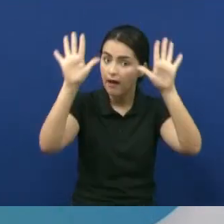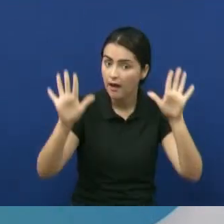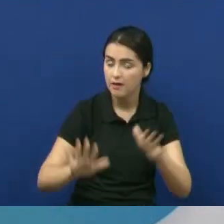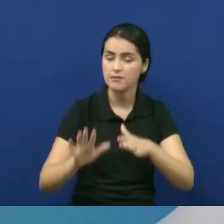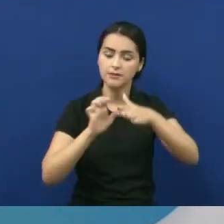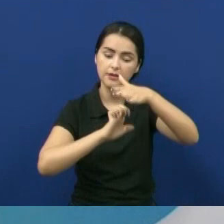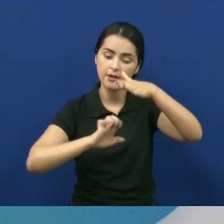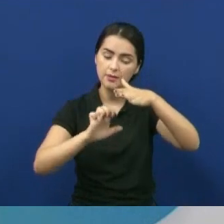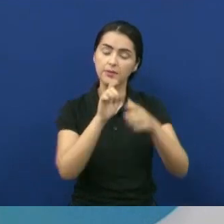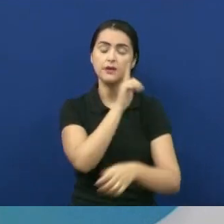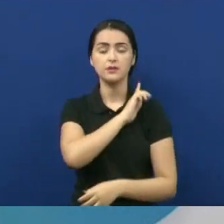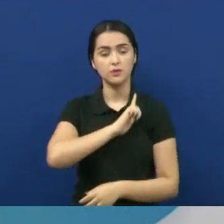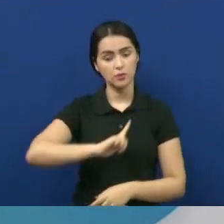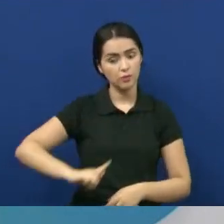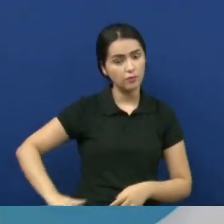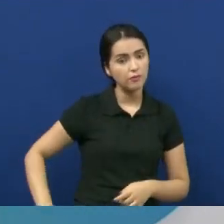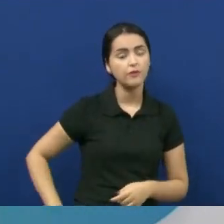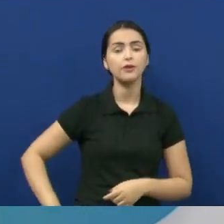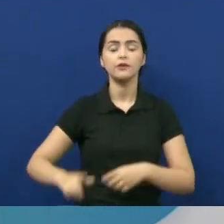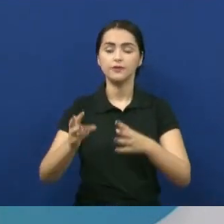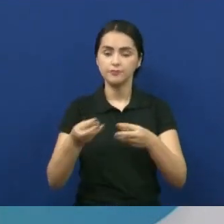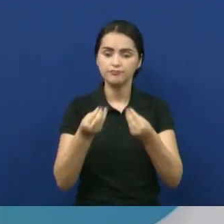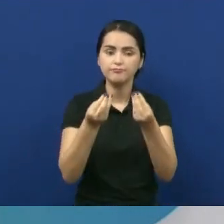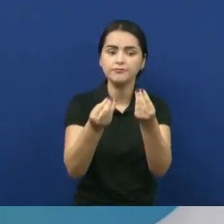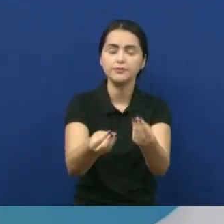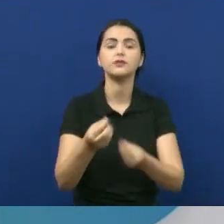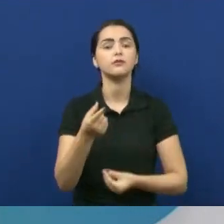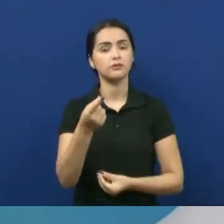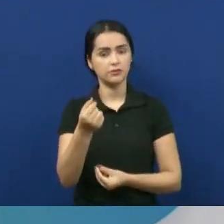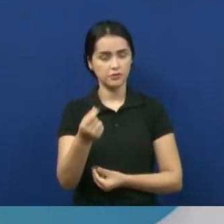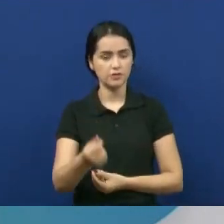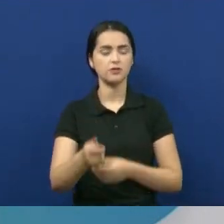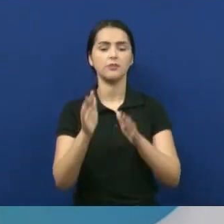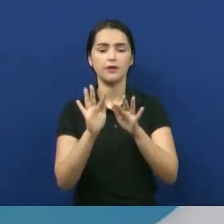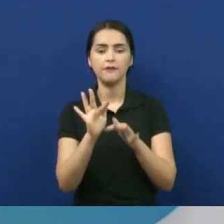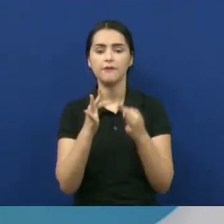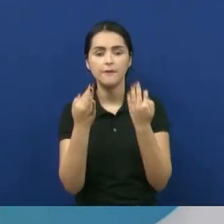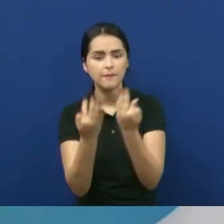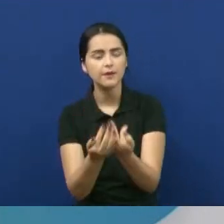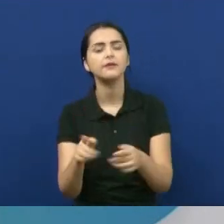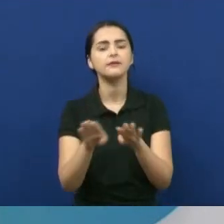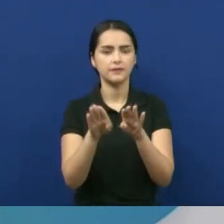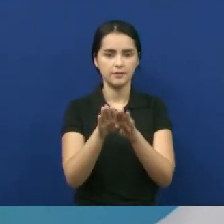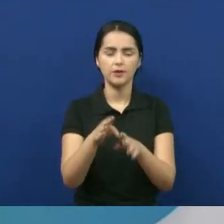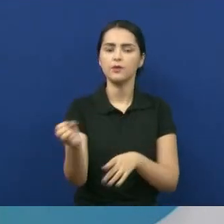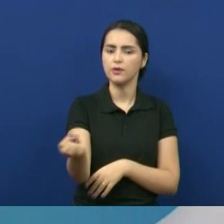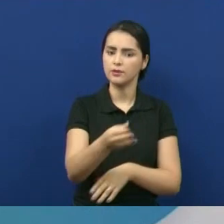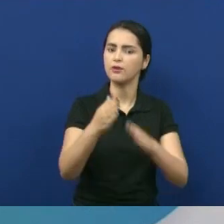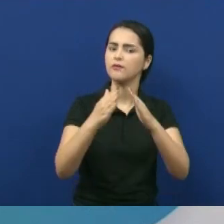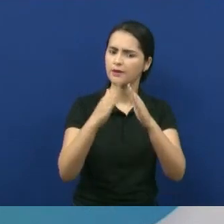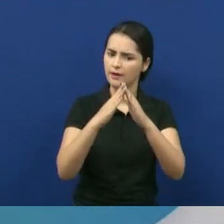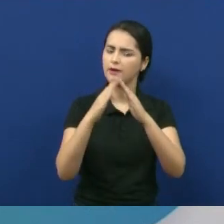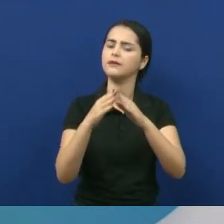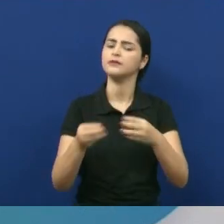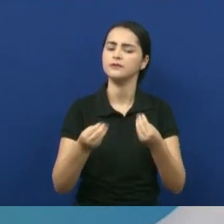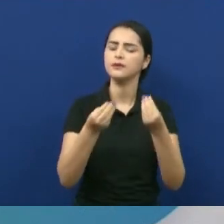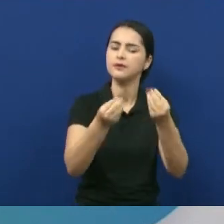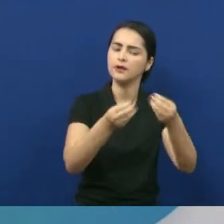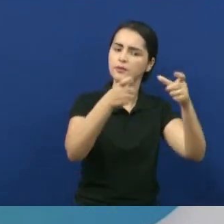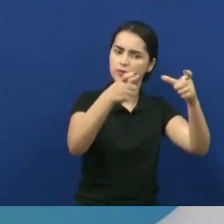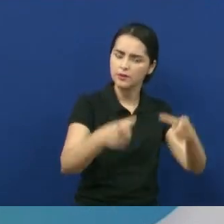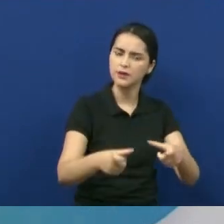ou o governo vai indenizar essas famílias e vai dar uma nova moradia para elas no lugar que não